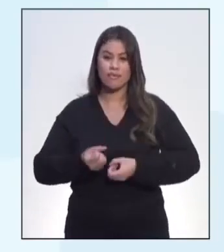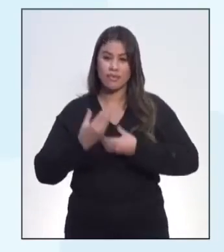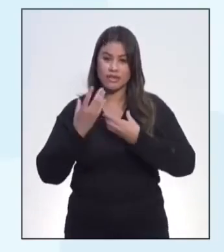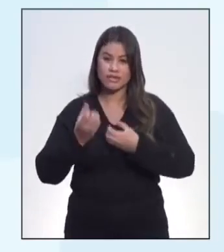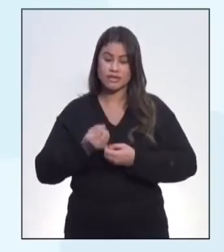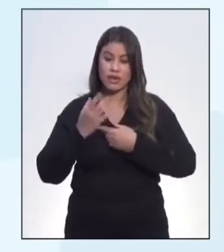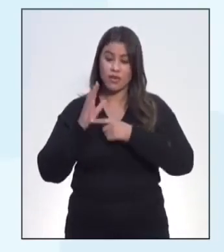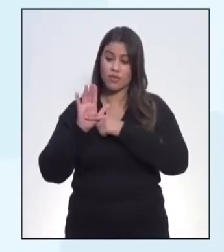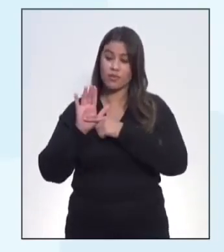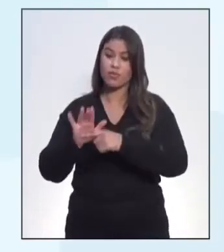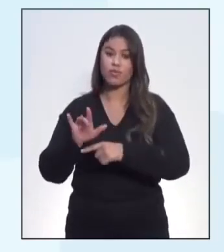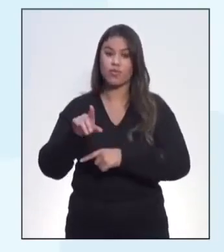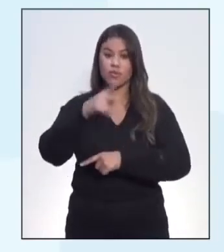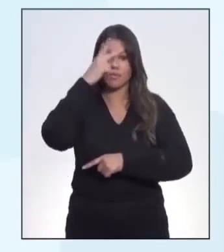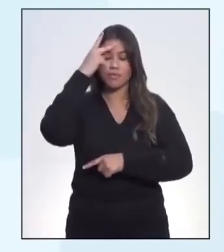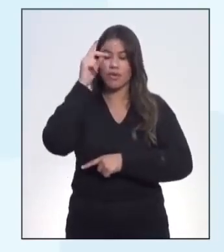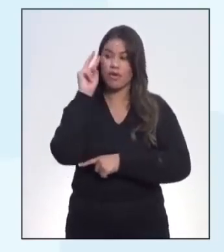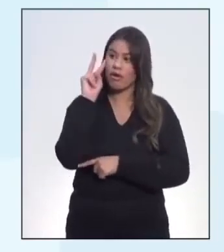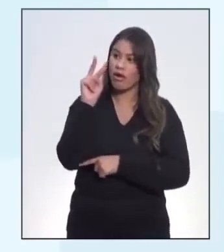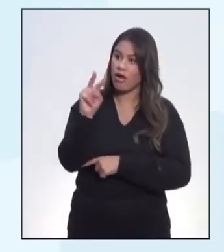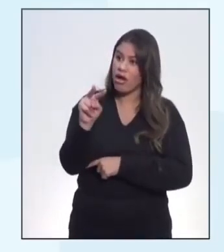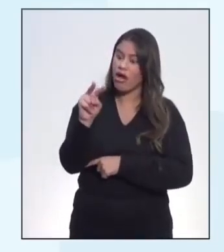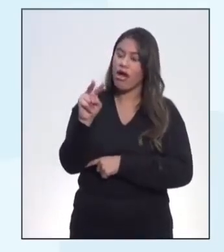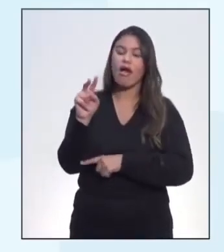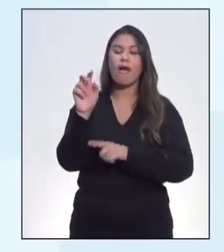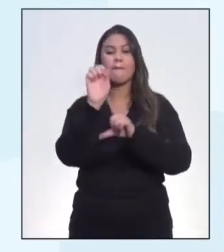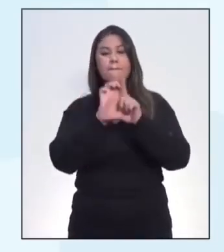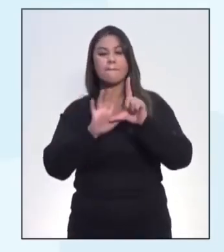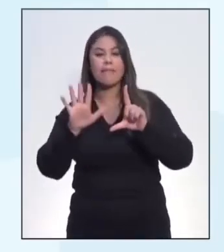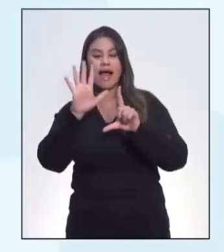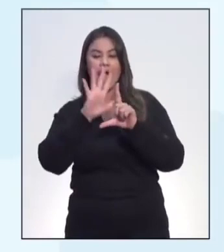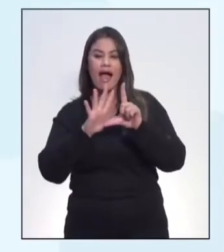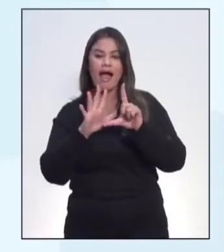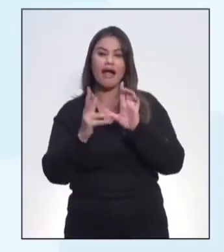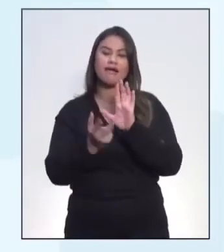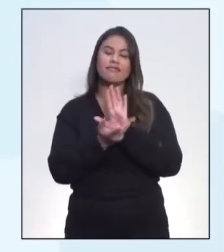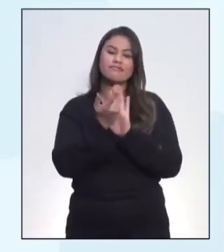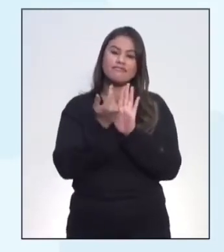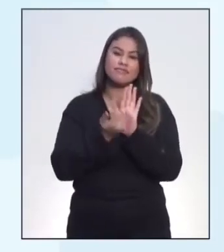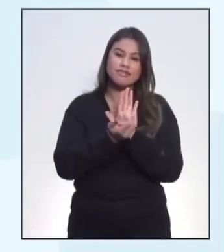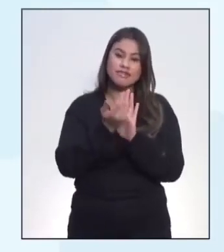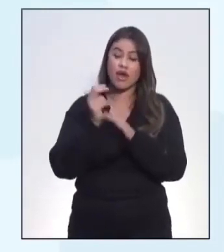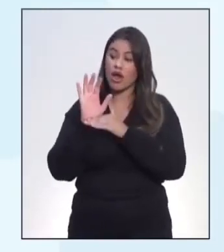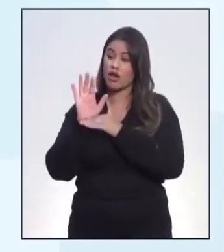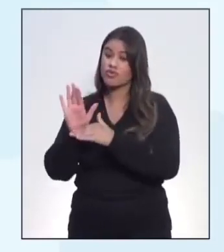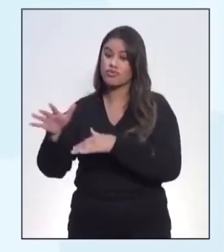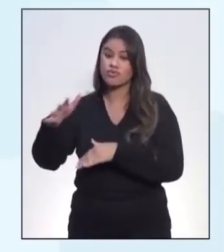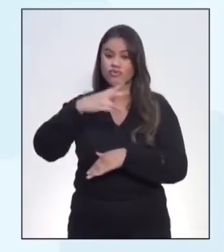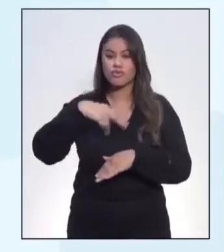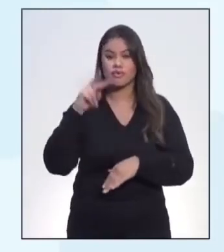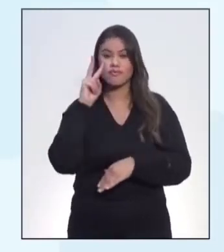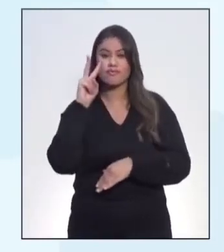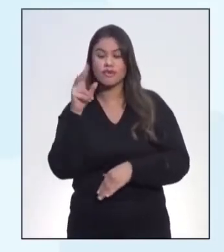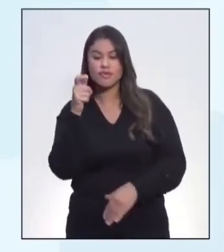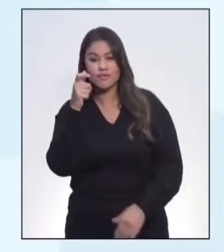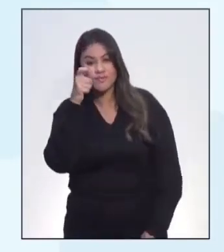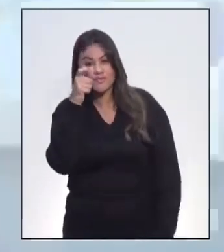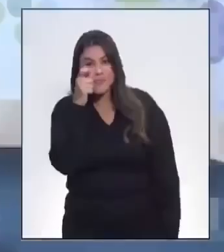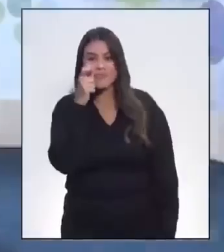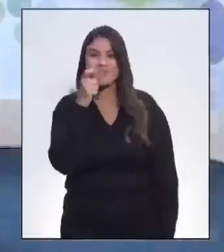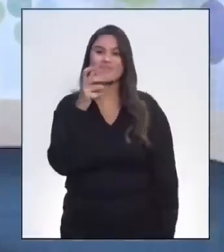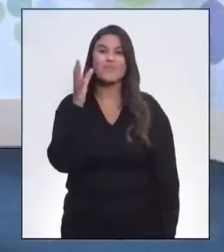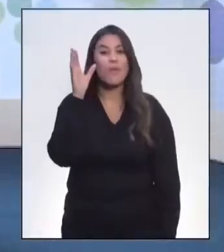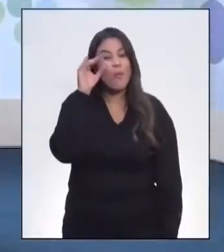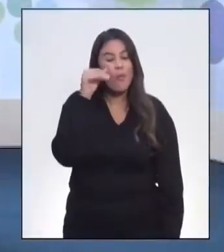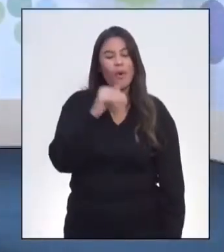visual por meio de imagens, desenhos, ou seja, algo que torne atrativo e se esteja relacionado com a informação que a gente quer trabalhar,